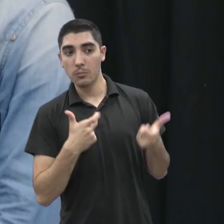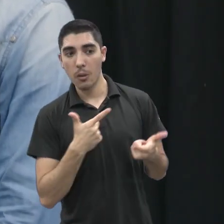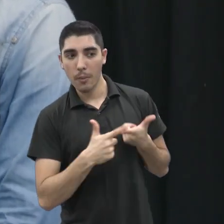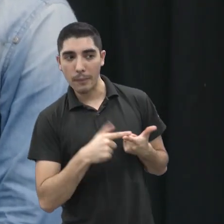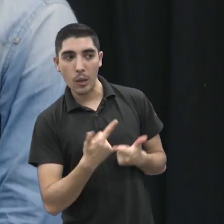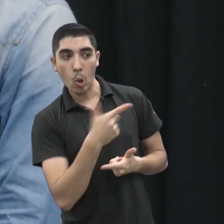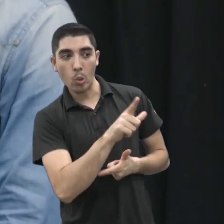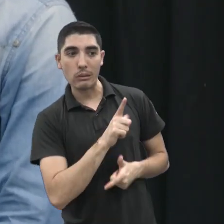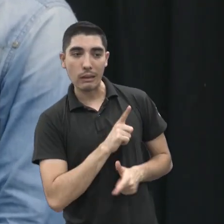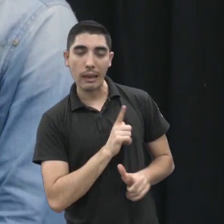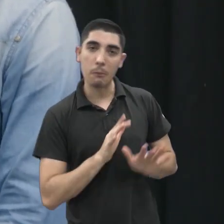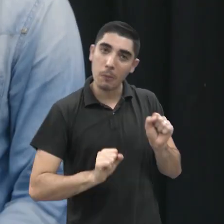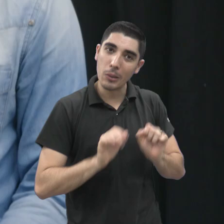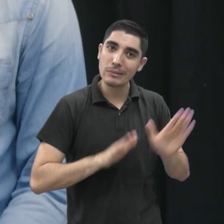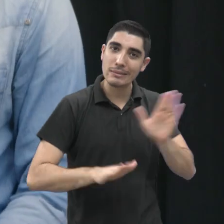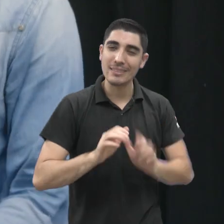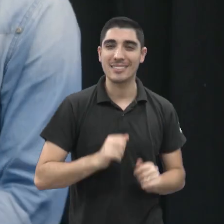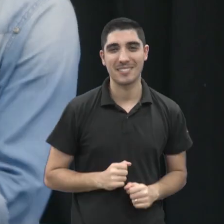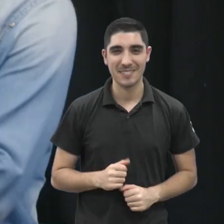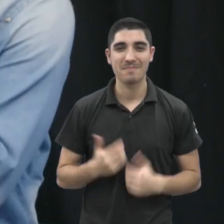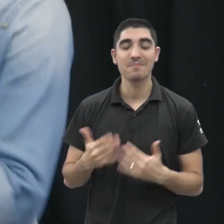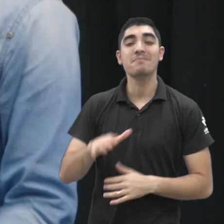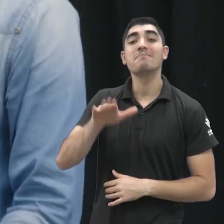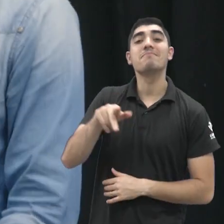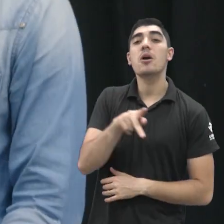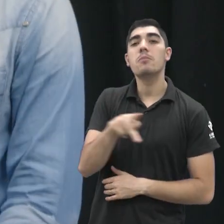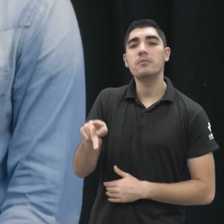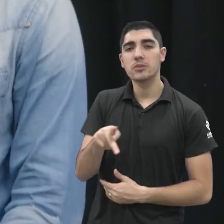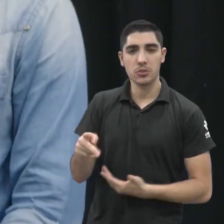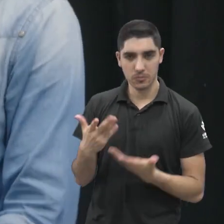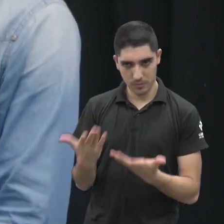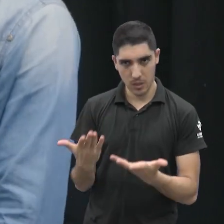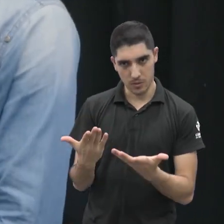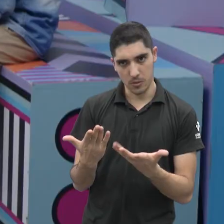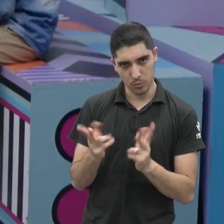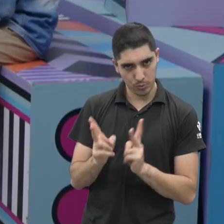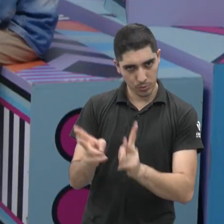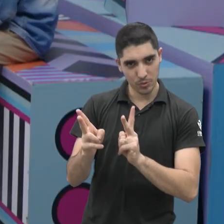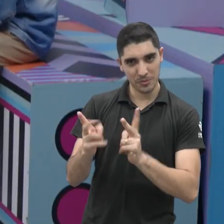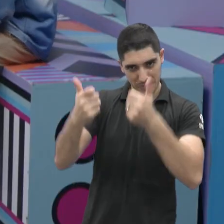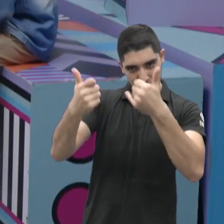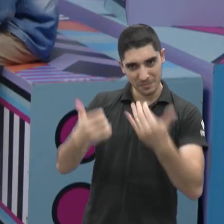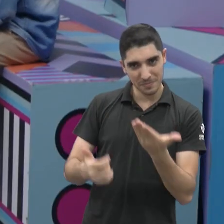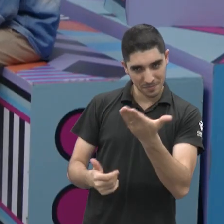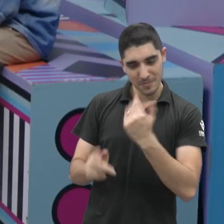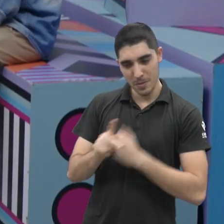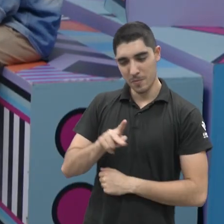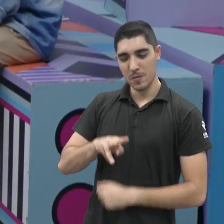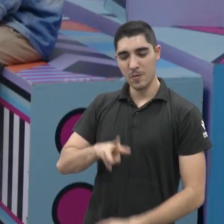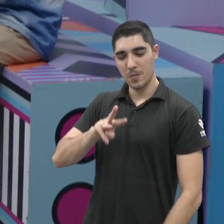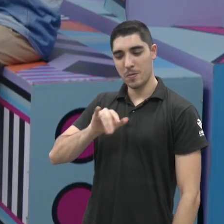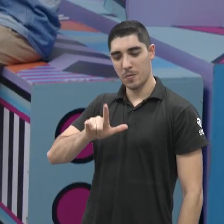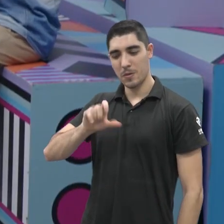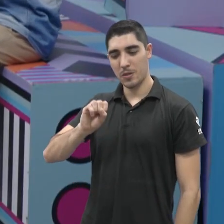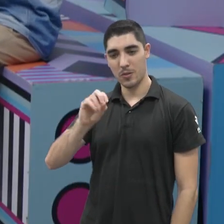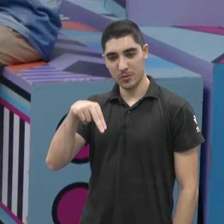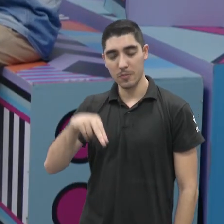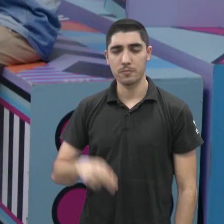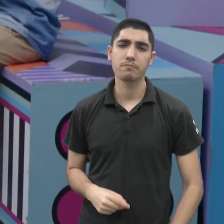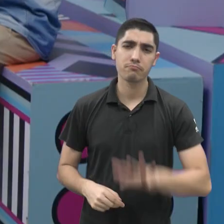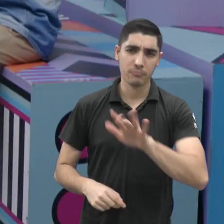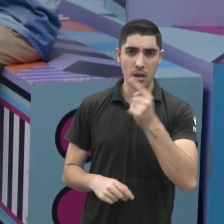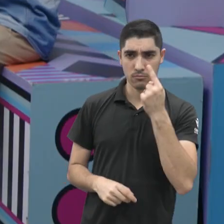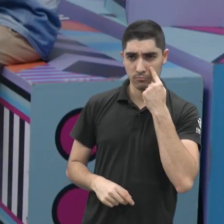real da situação, né? E, professor, vamos voltar aqui a conversa com o professor Wilson. A gente viu